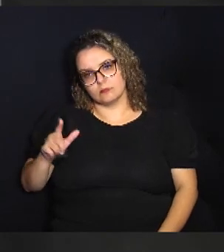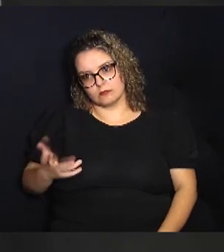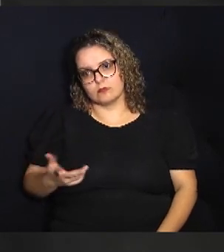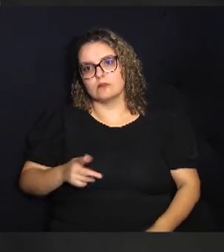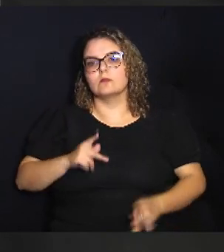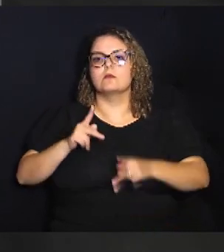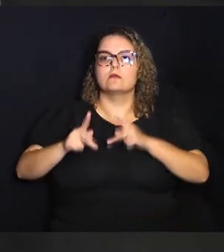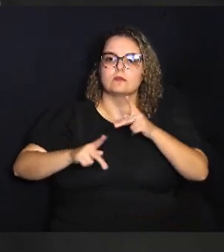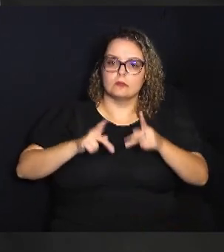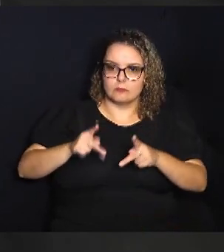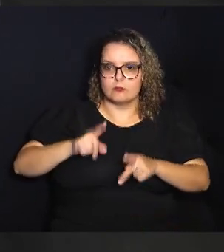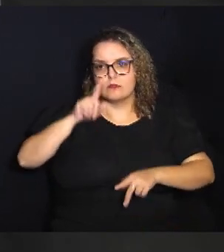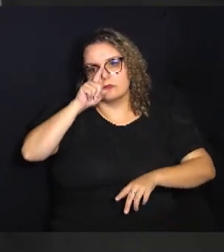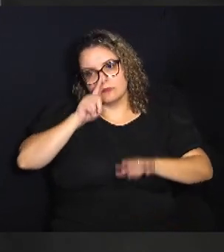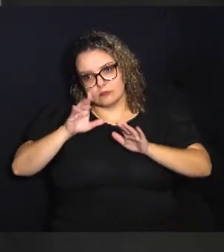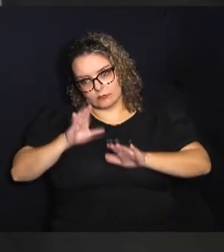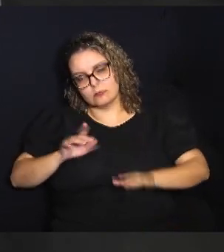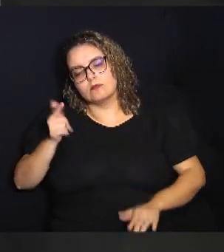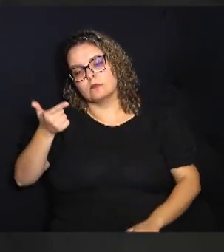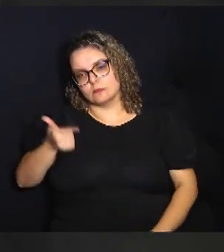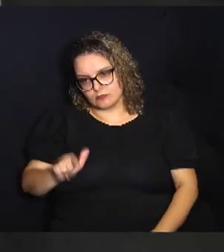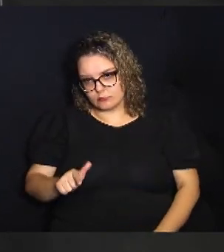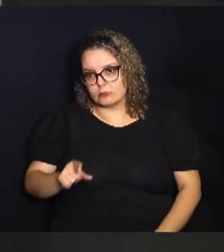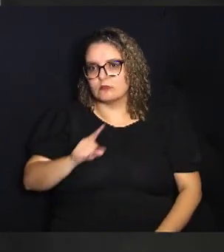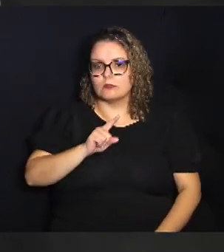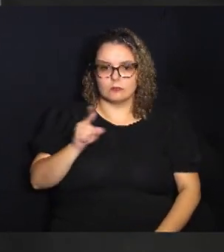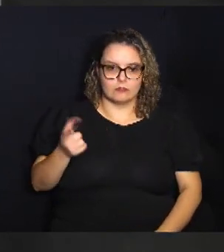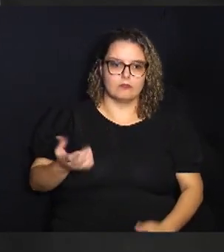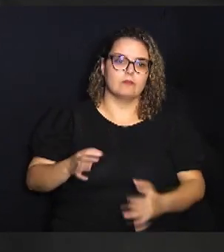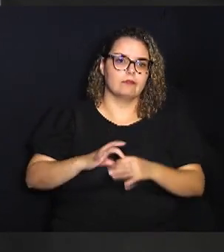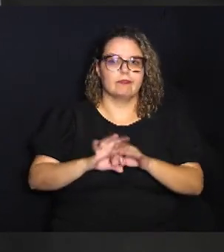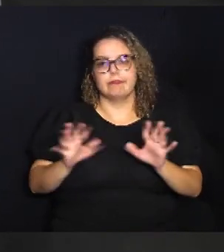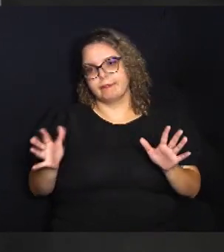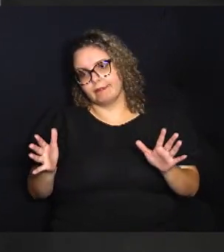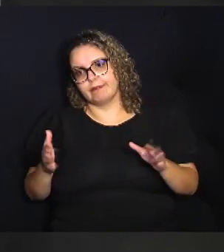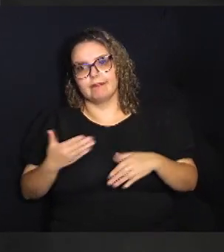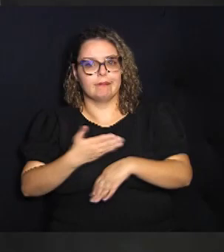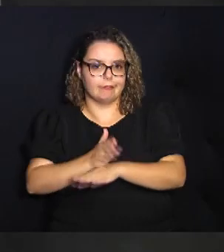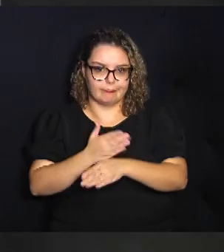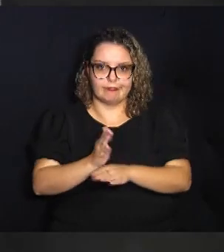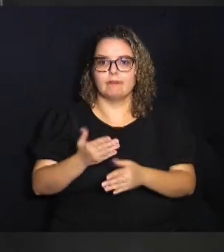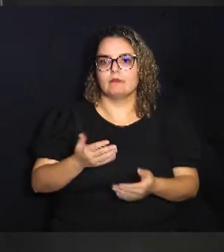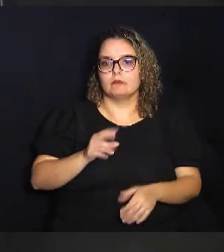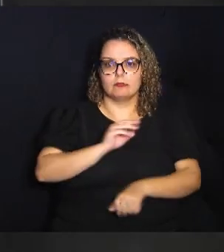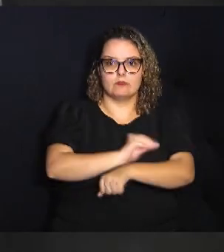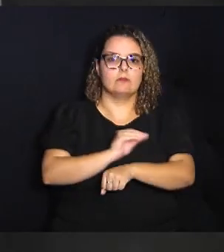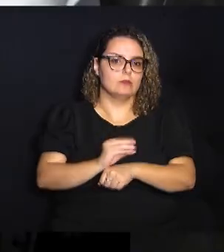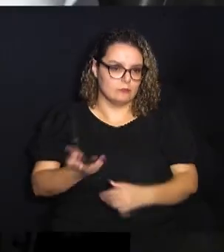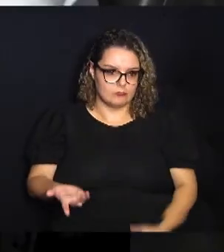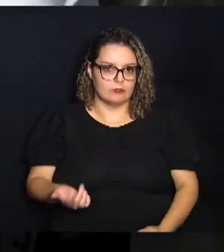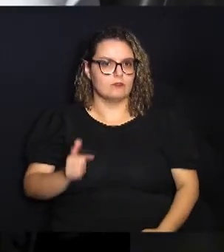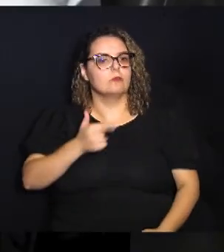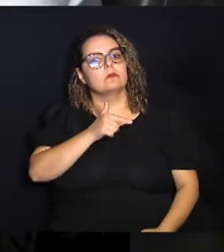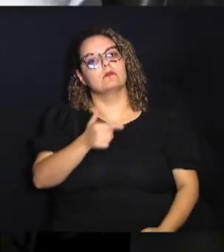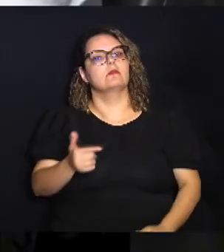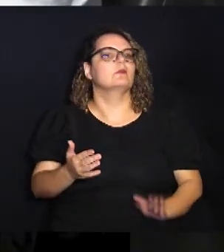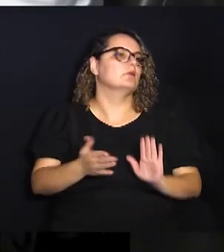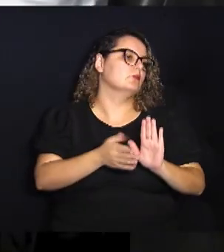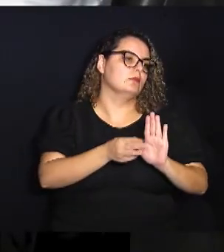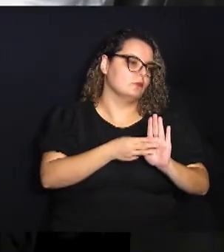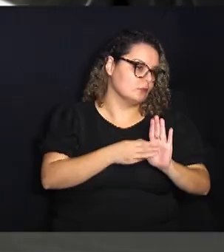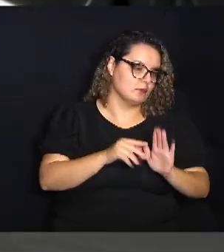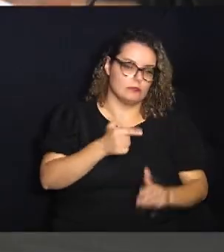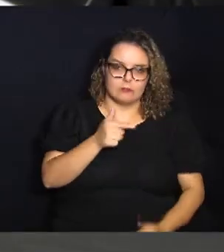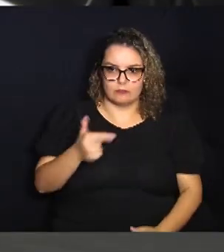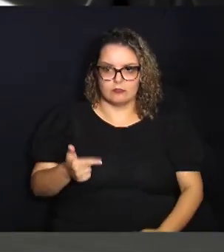população tome todos os cuidados também. Não vamos, assim, relaxar com os cuidados, não significa, né? que tem uma medida que não precisa